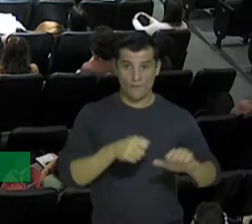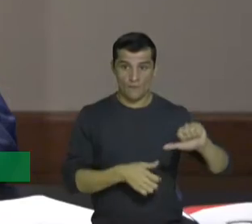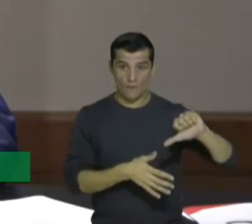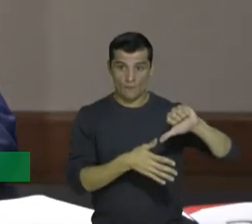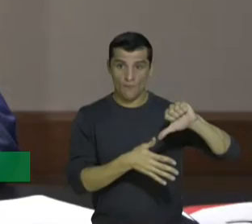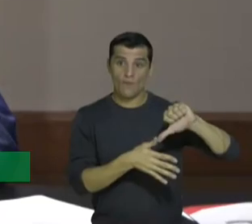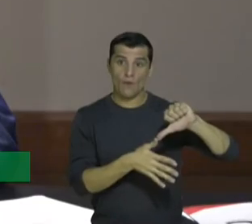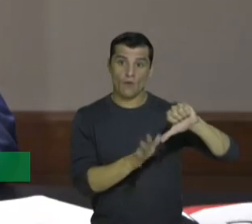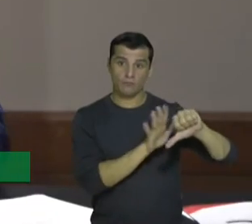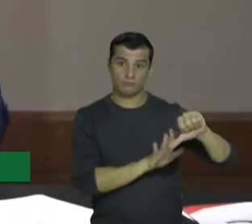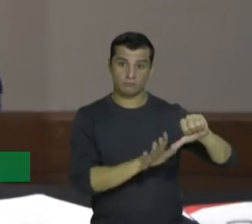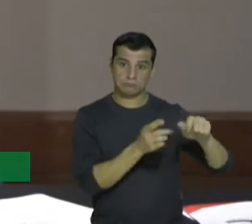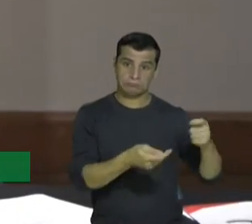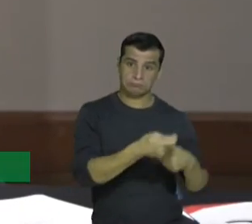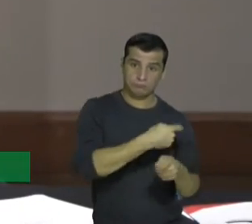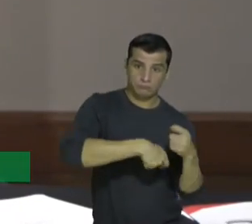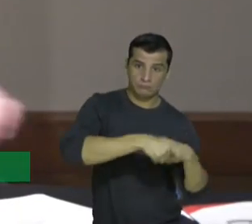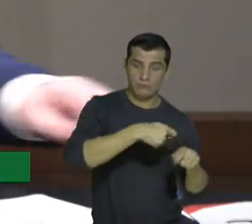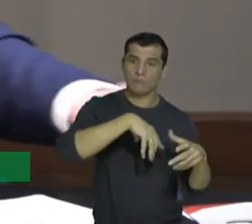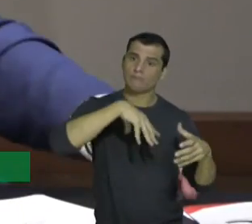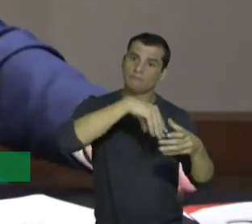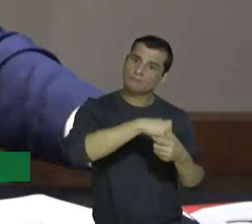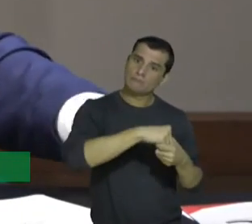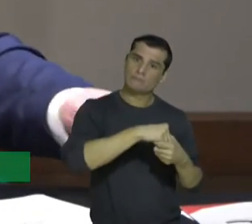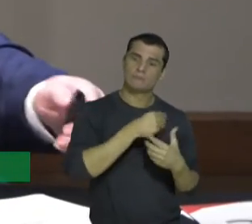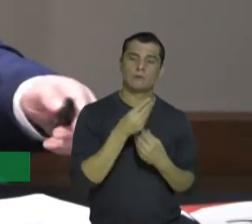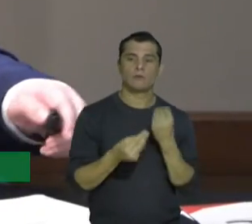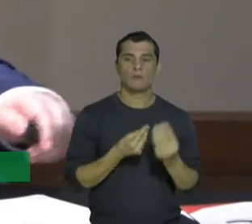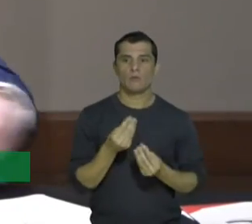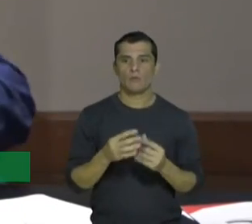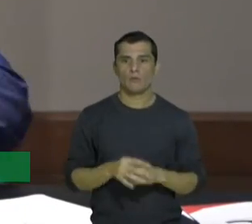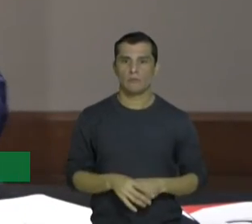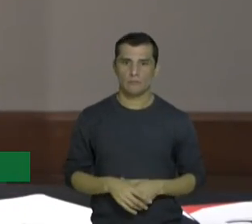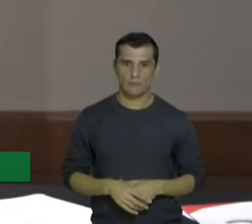questão eh interna vamos